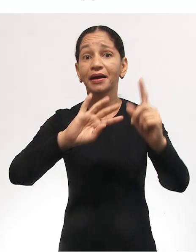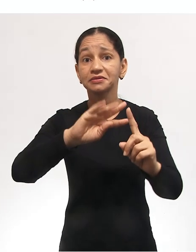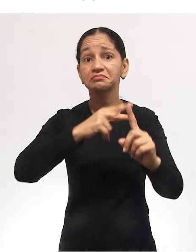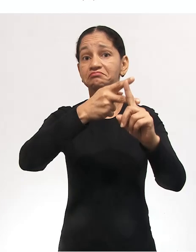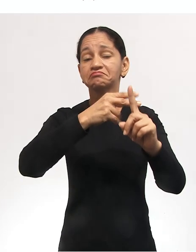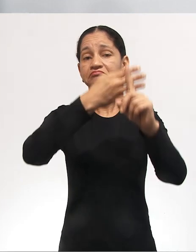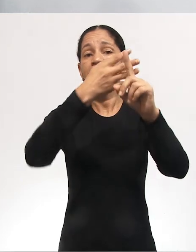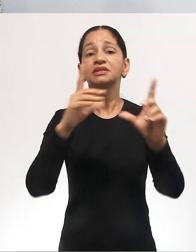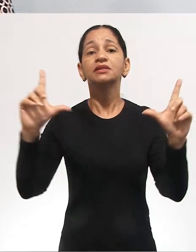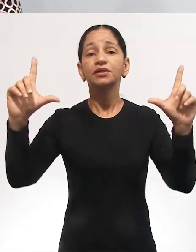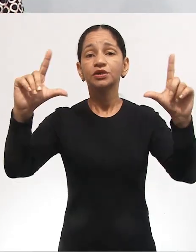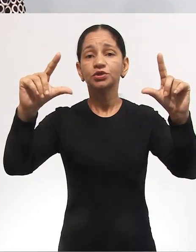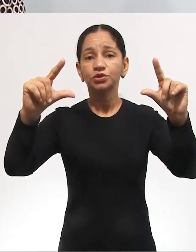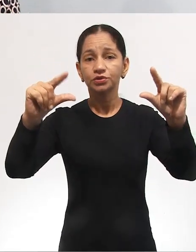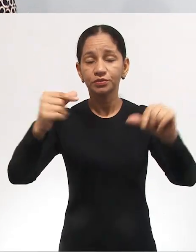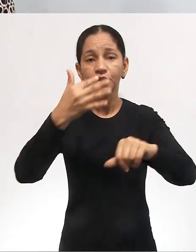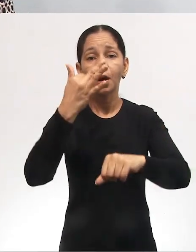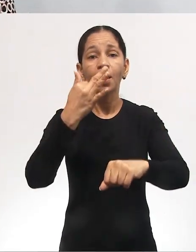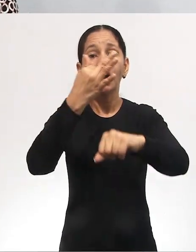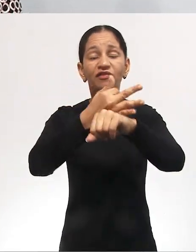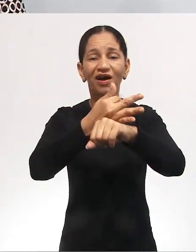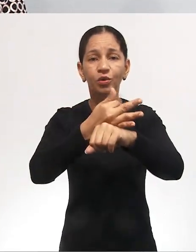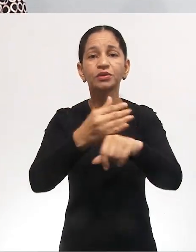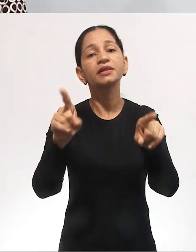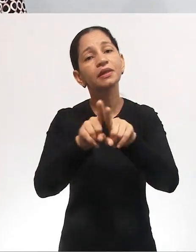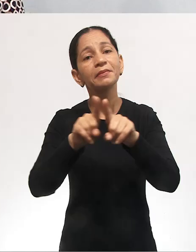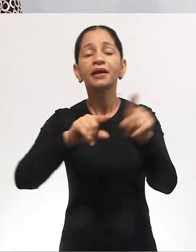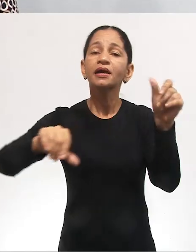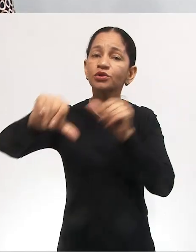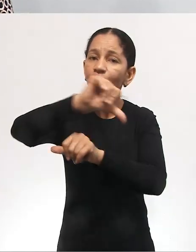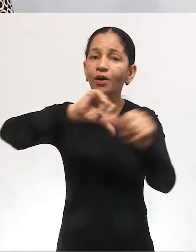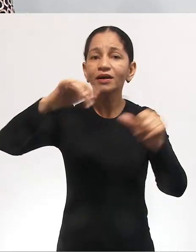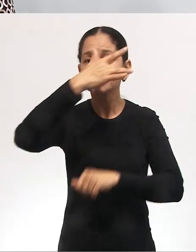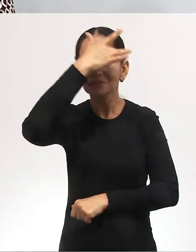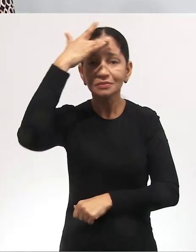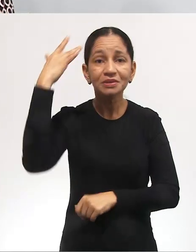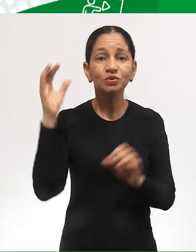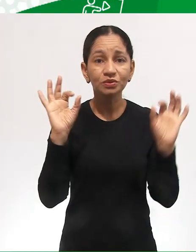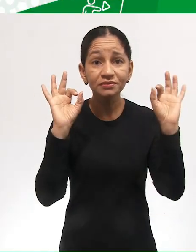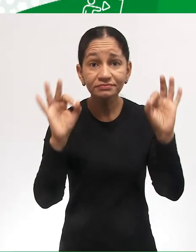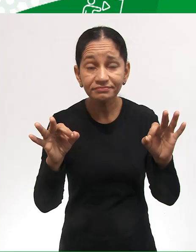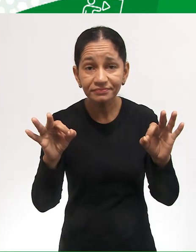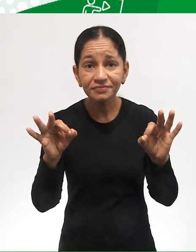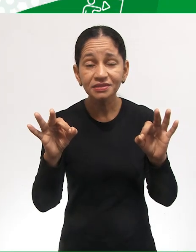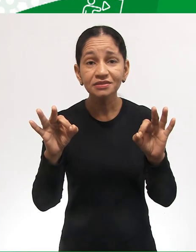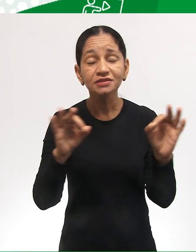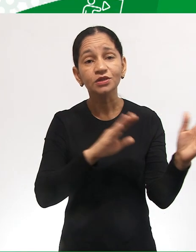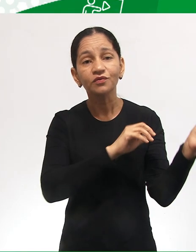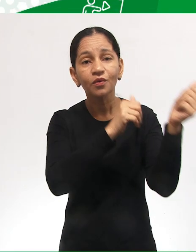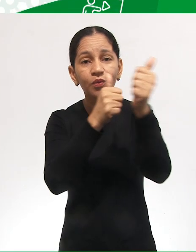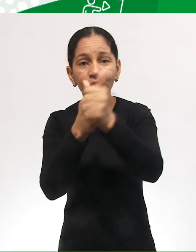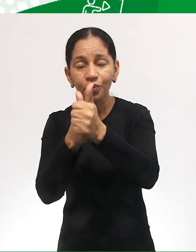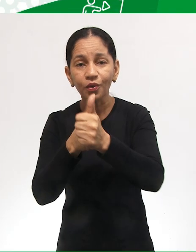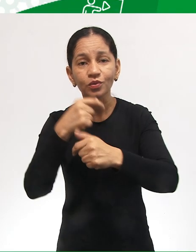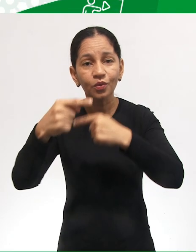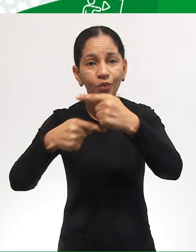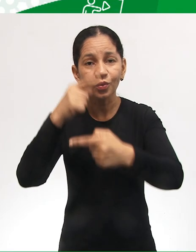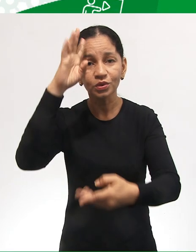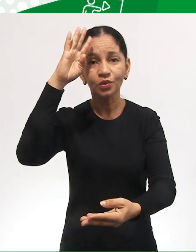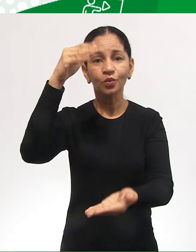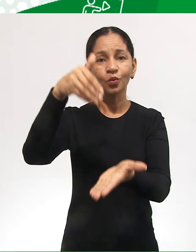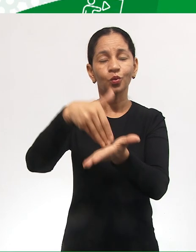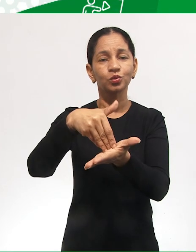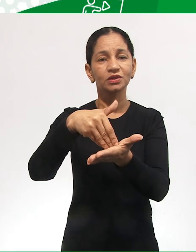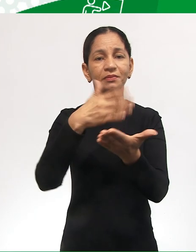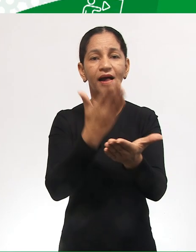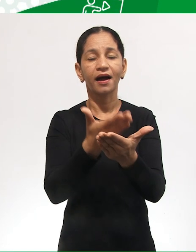de faltas e absenteísmo, tá bom? Então, nós vamos caminhar para a nossa aula de fechamento, aula